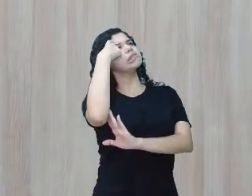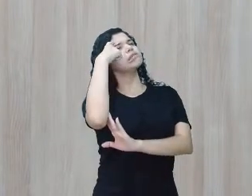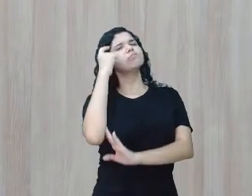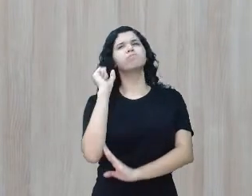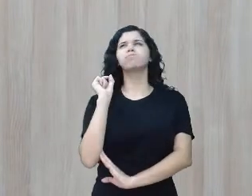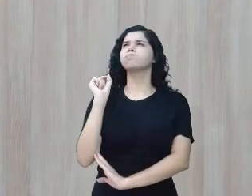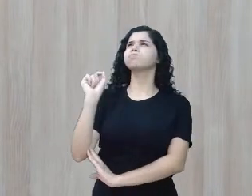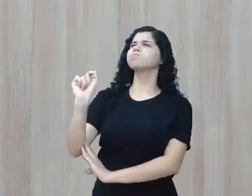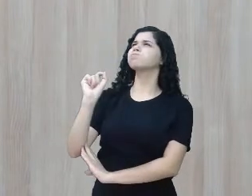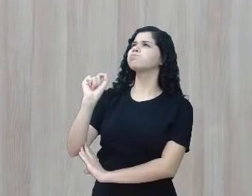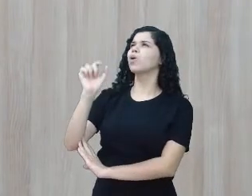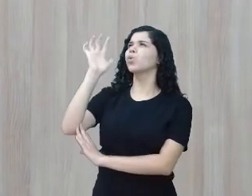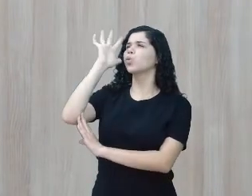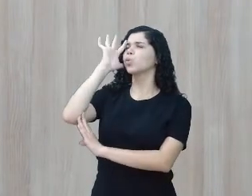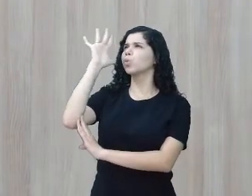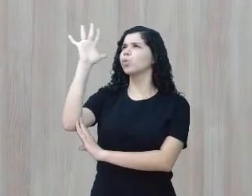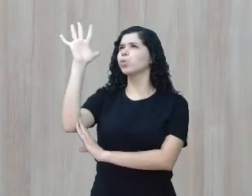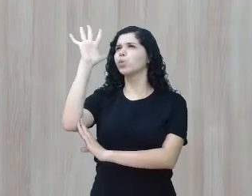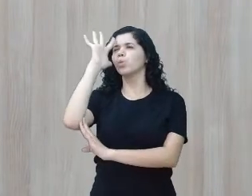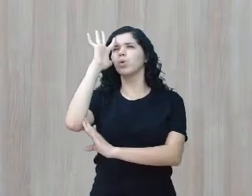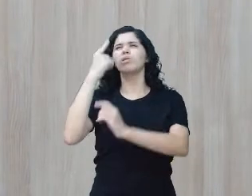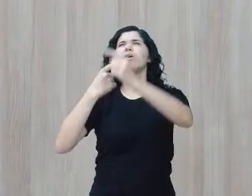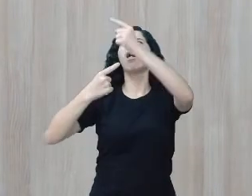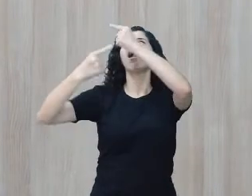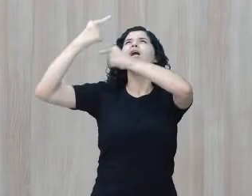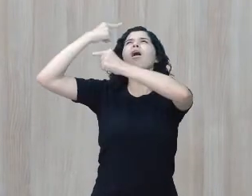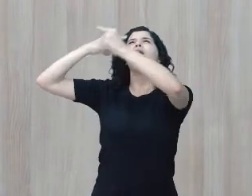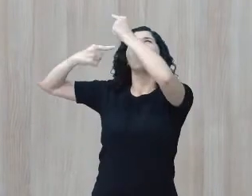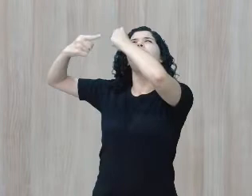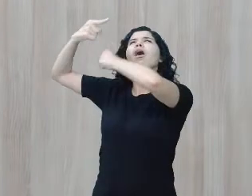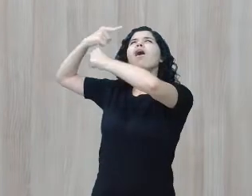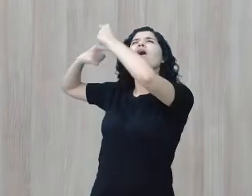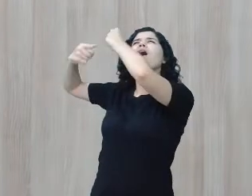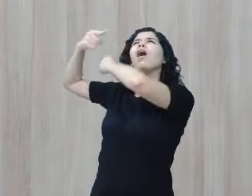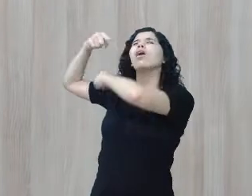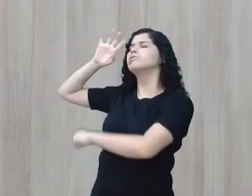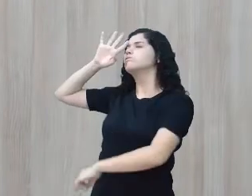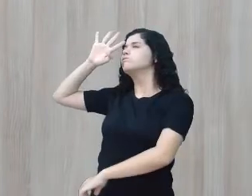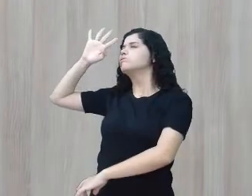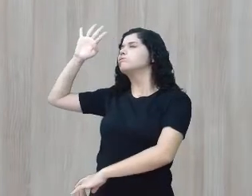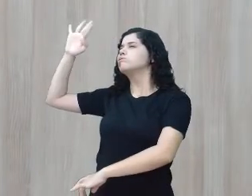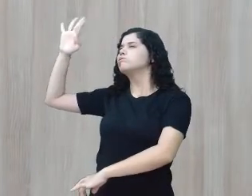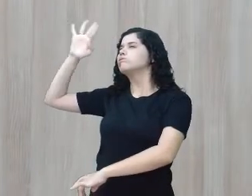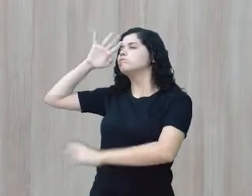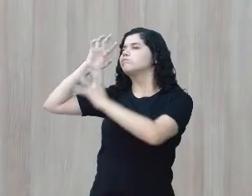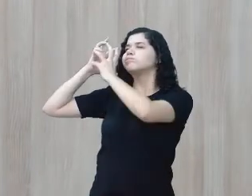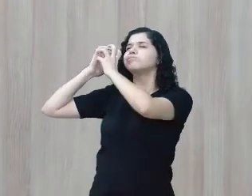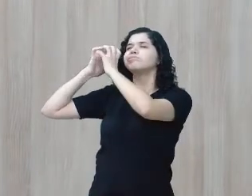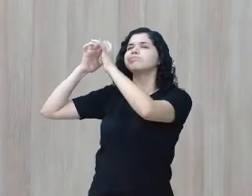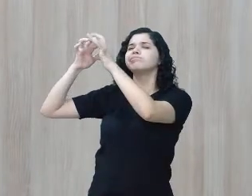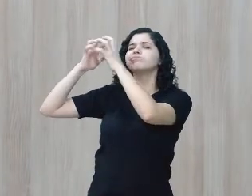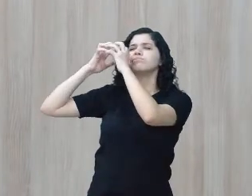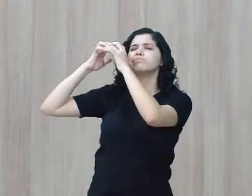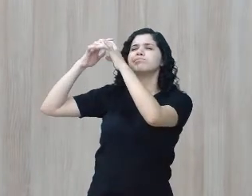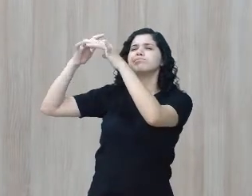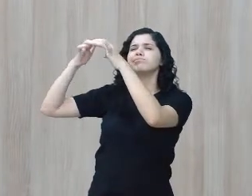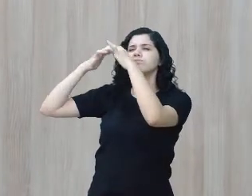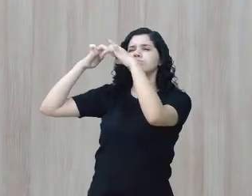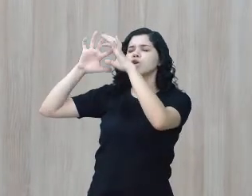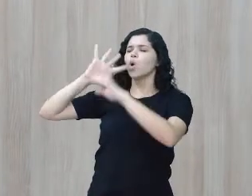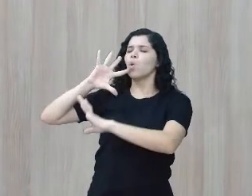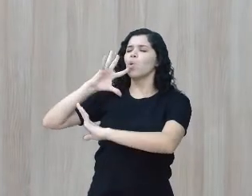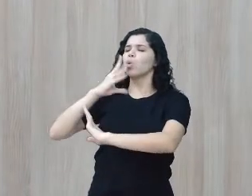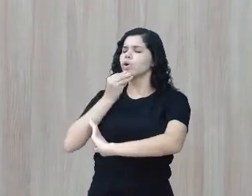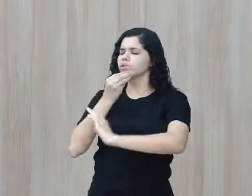pensar, refletir, puxar lá do fundinho do baú, do nosso cérebro, do nosso aprendizado, do nosso